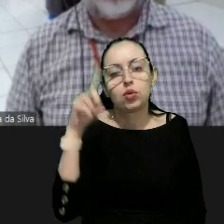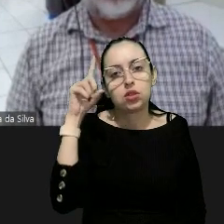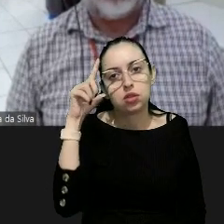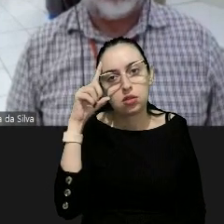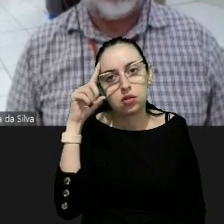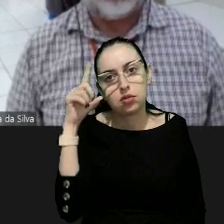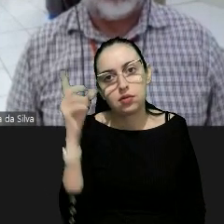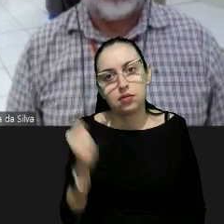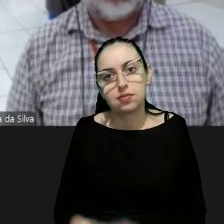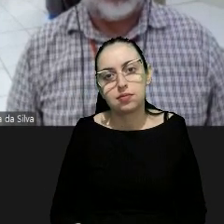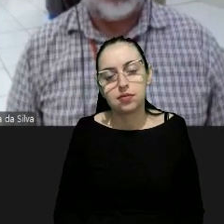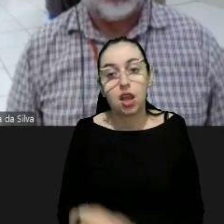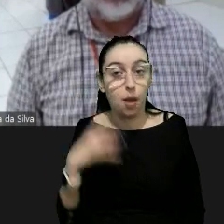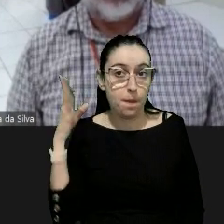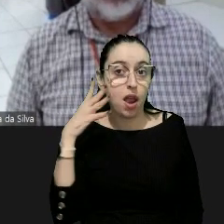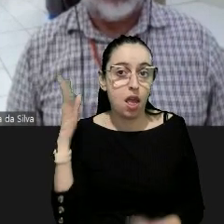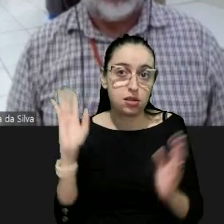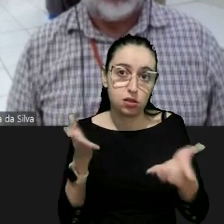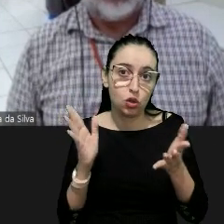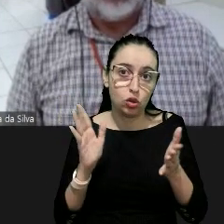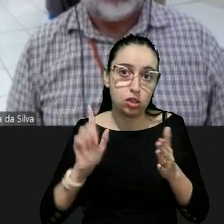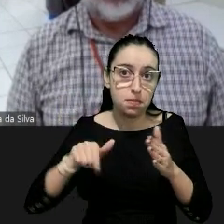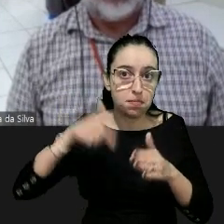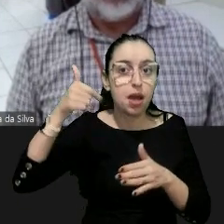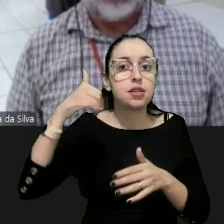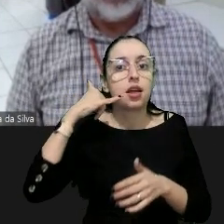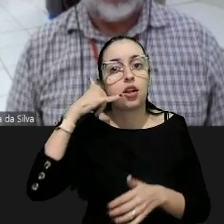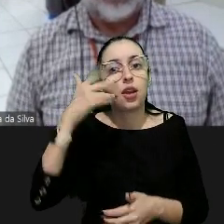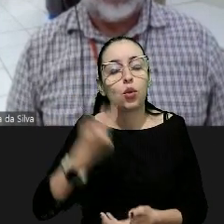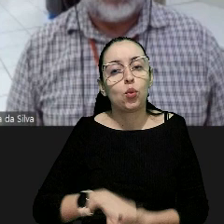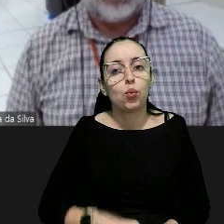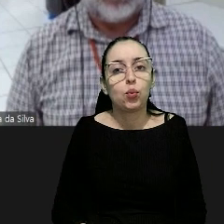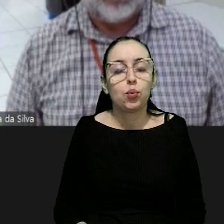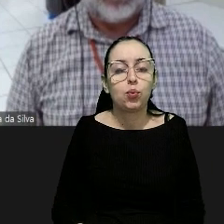me liga. Quando hoje eu estou dando palestra, vai ser mais tarde.